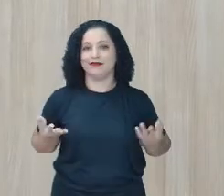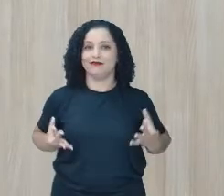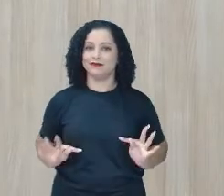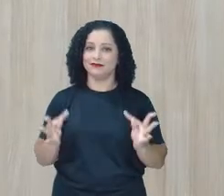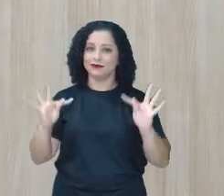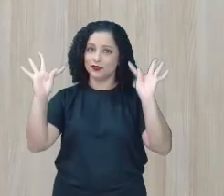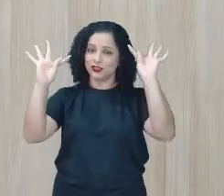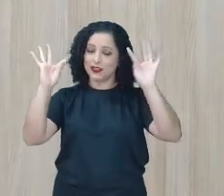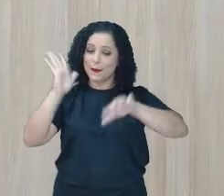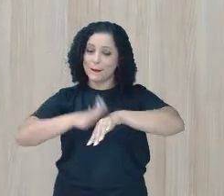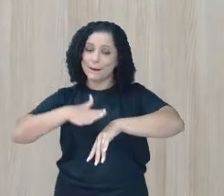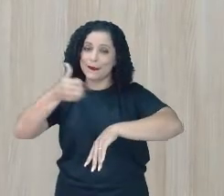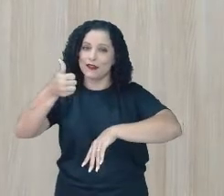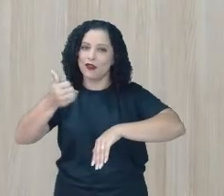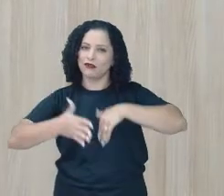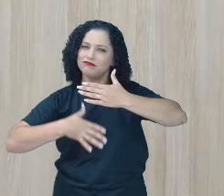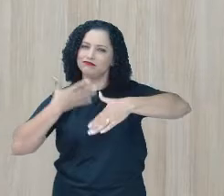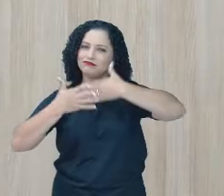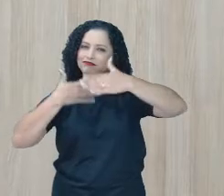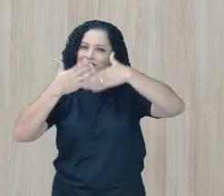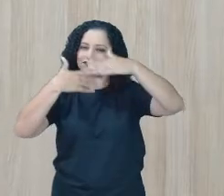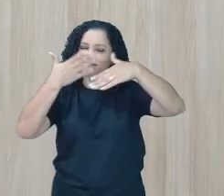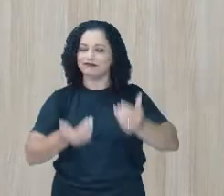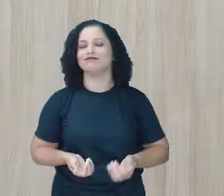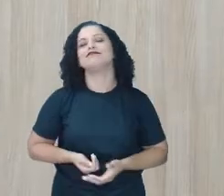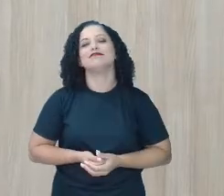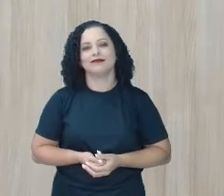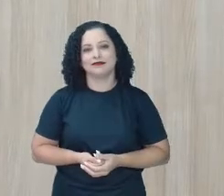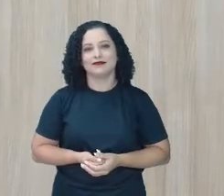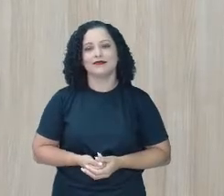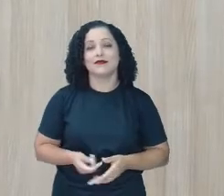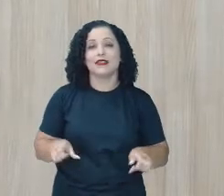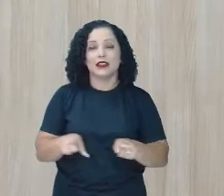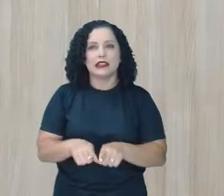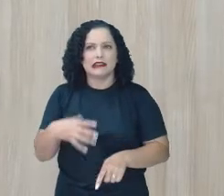está sempre melhorando. E o progresso faz parte. O progresso dá